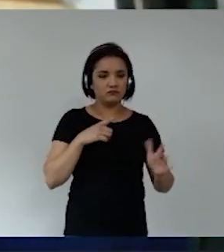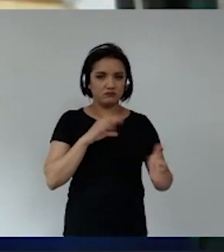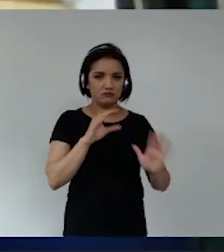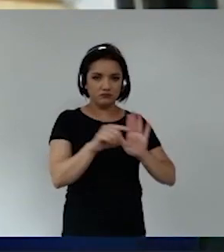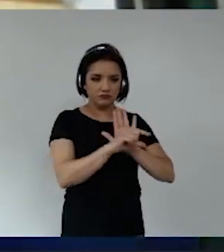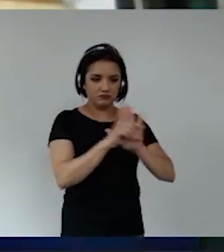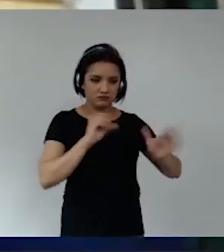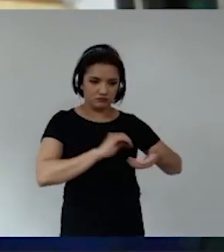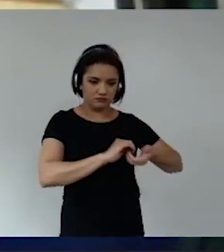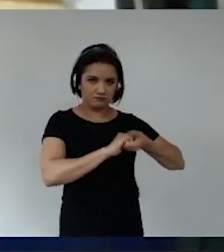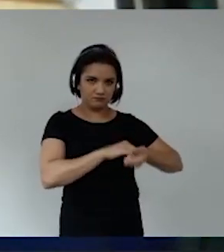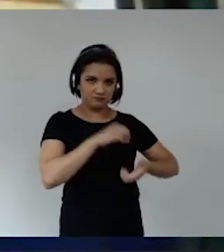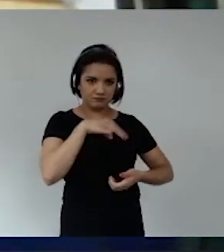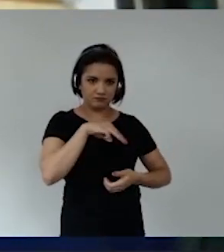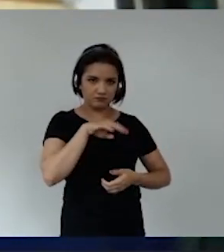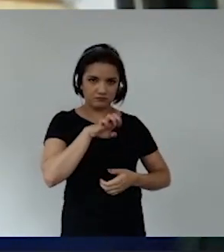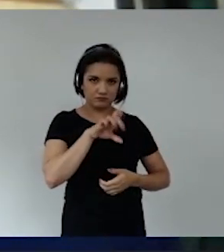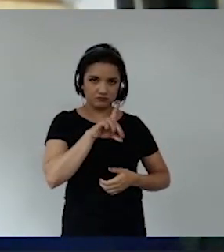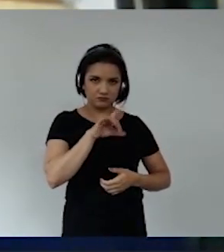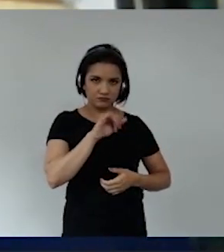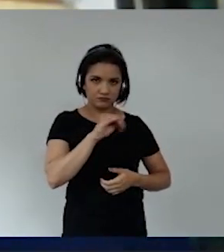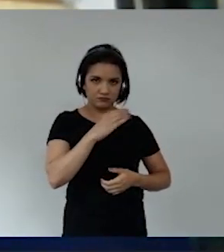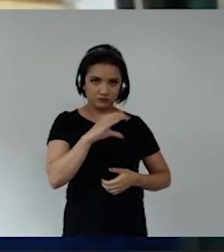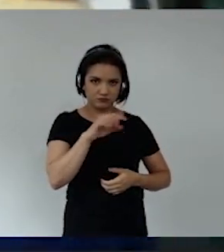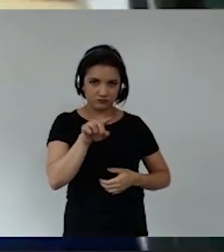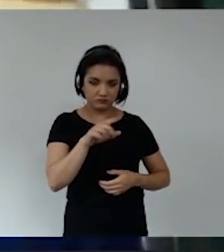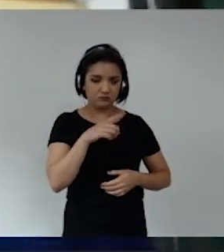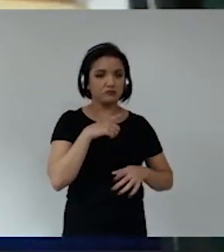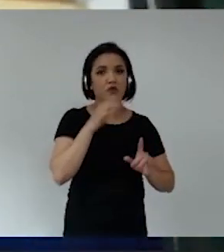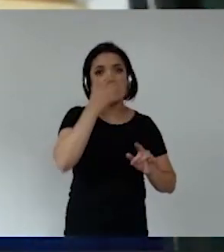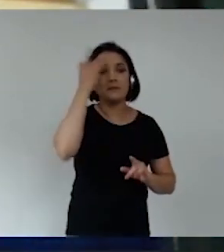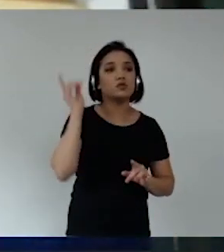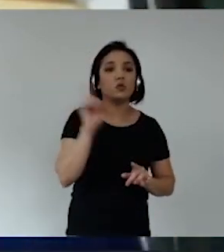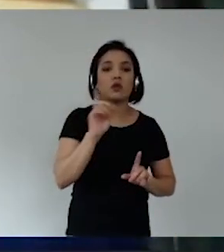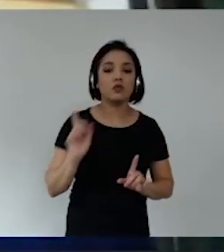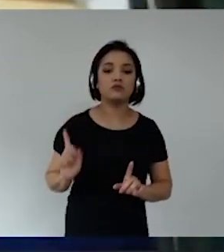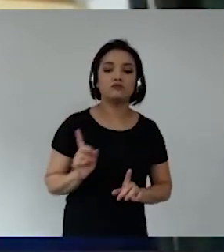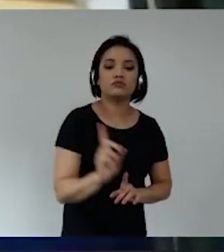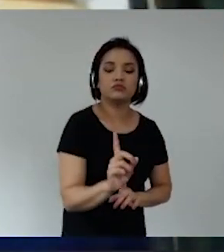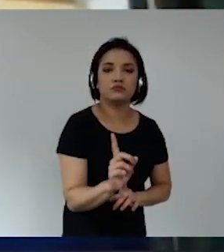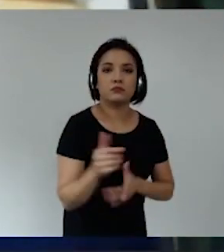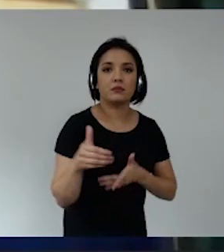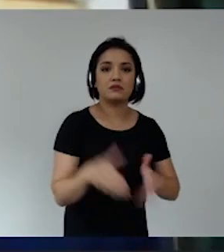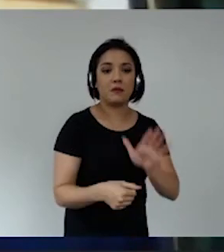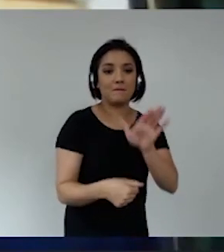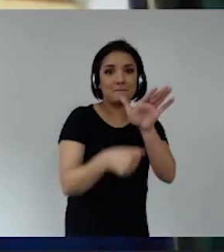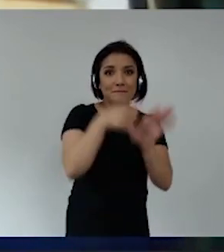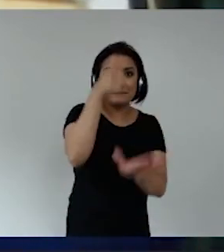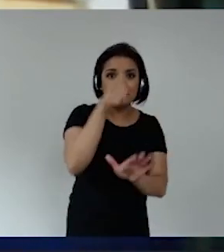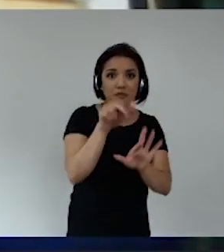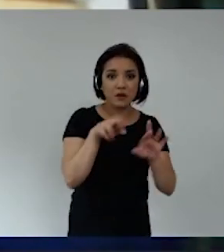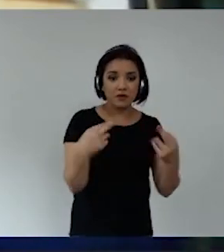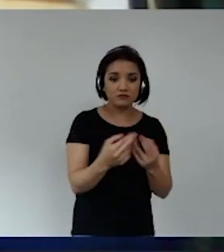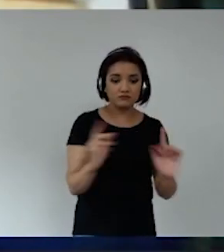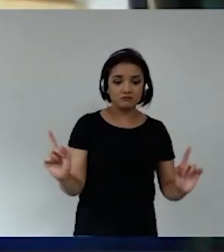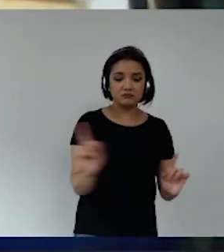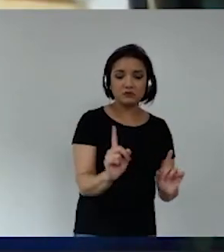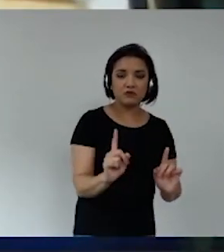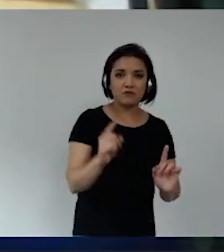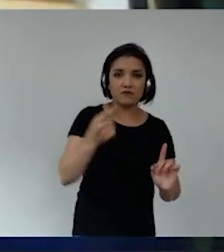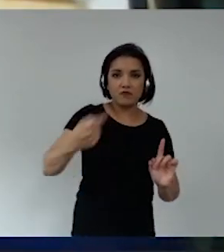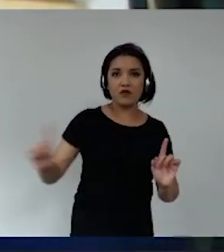mediação, e que, em função da cláusula de mediação, aquele que não comparecer à primeira sessão de mediação,